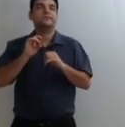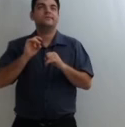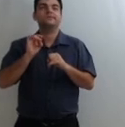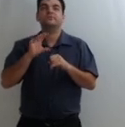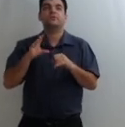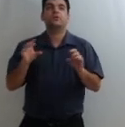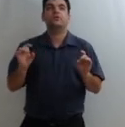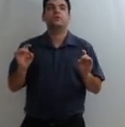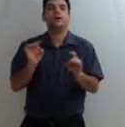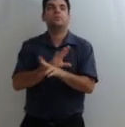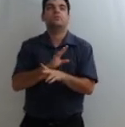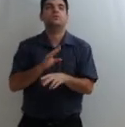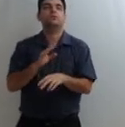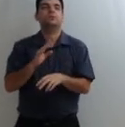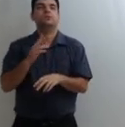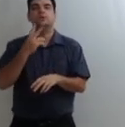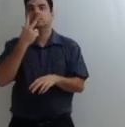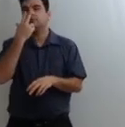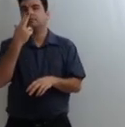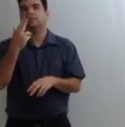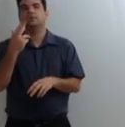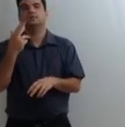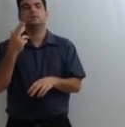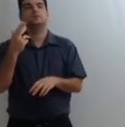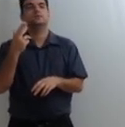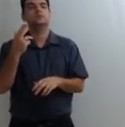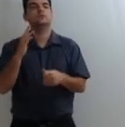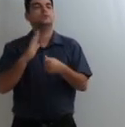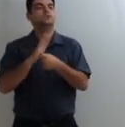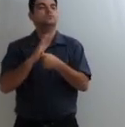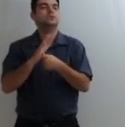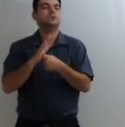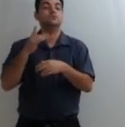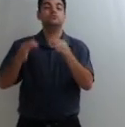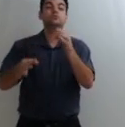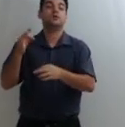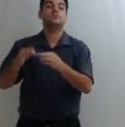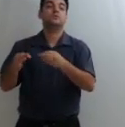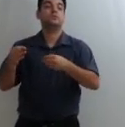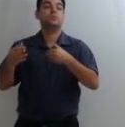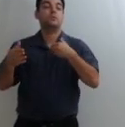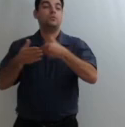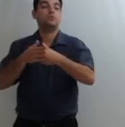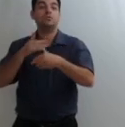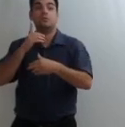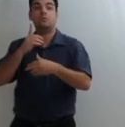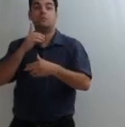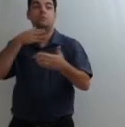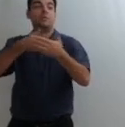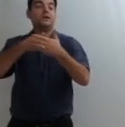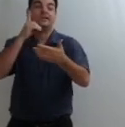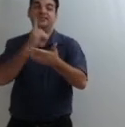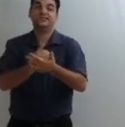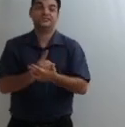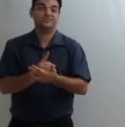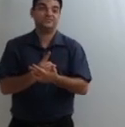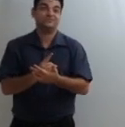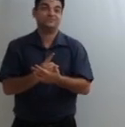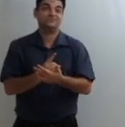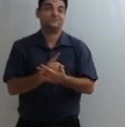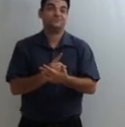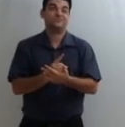perfectibilizado se houve alegação com o julgamento dos últimos embargos de declaração. Na verdade, sequer